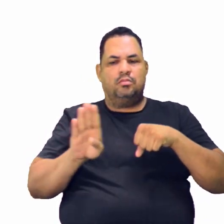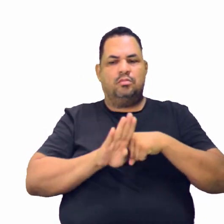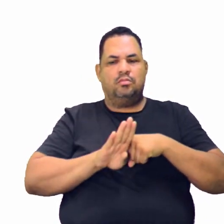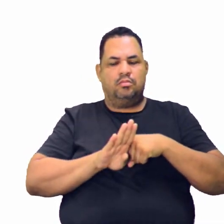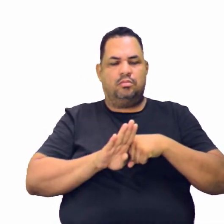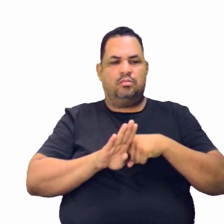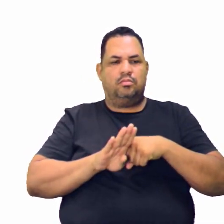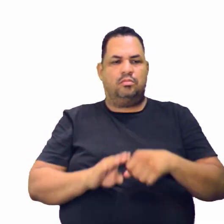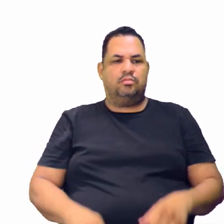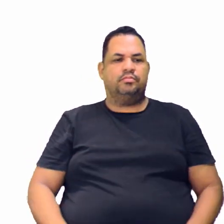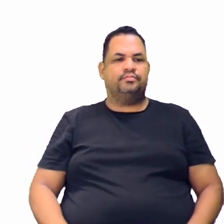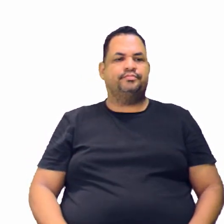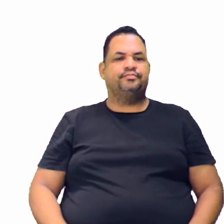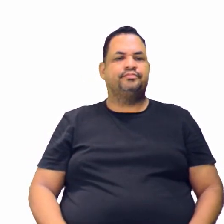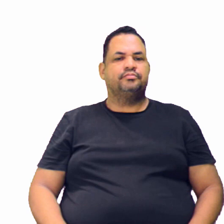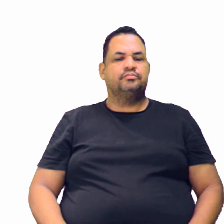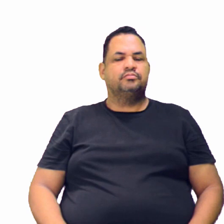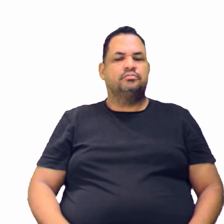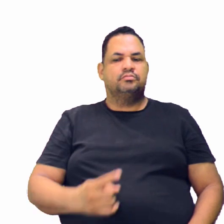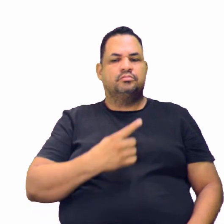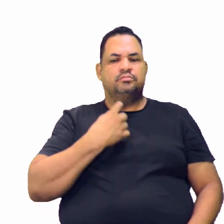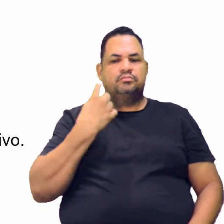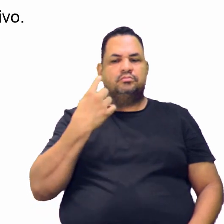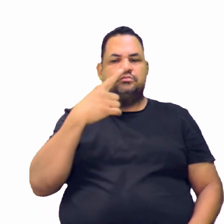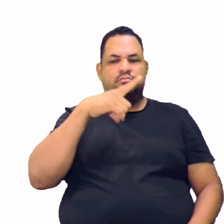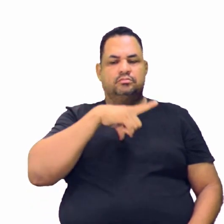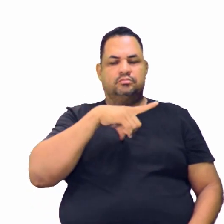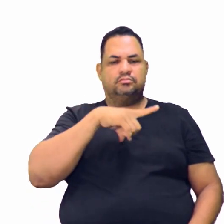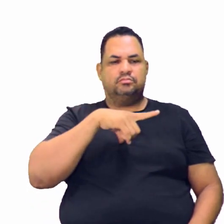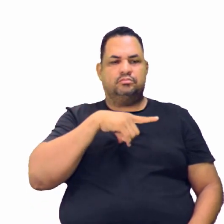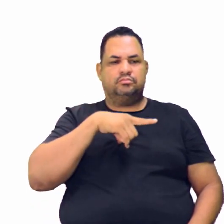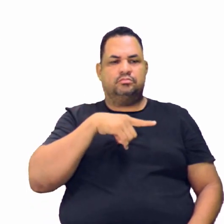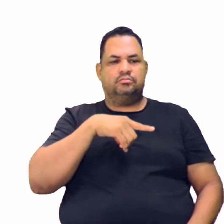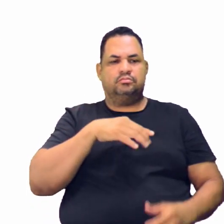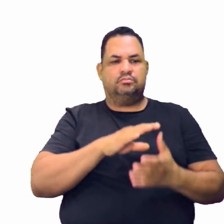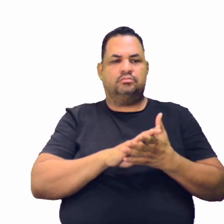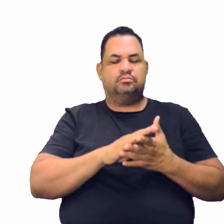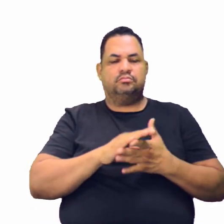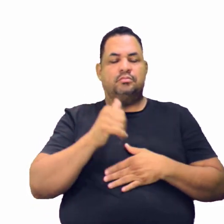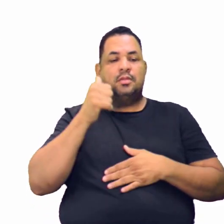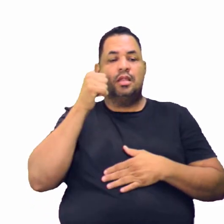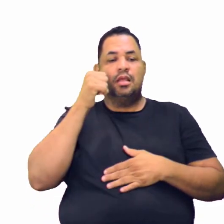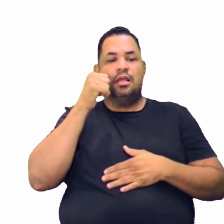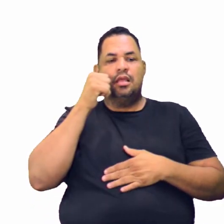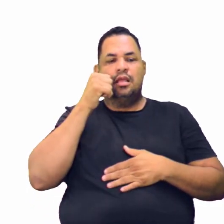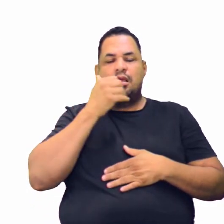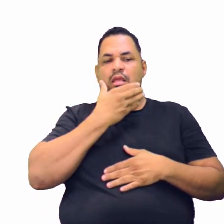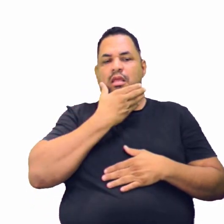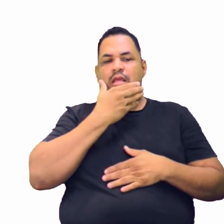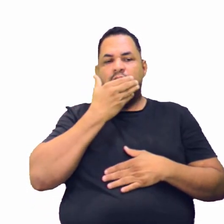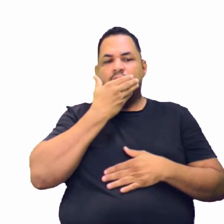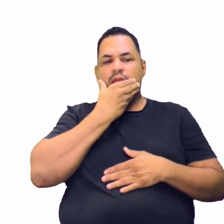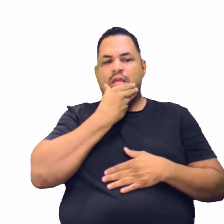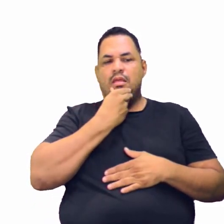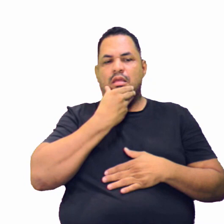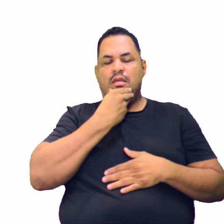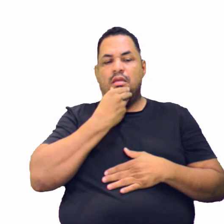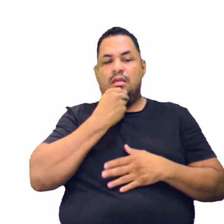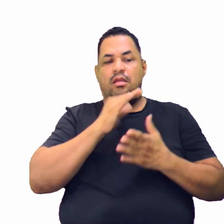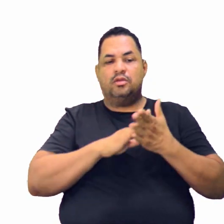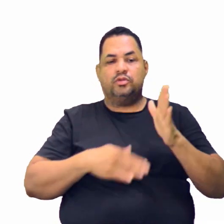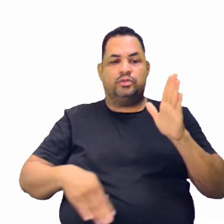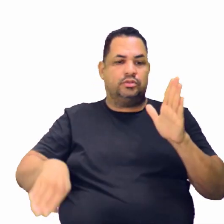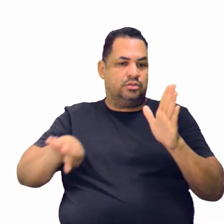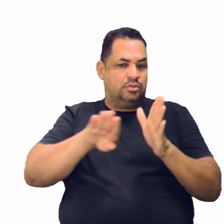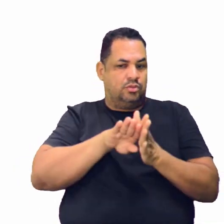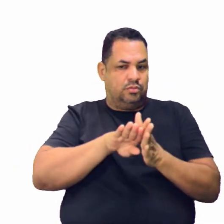né? Aí nós temos aqui, ó, mais outra. Ela chegou. Ele chegou. Pronome substantivo. É